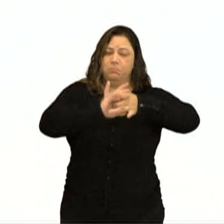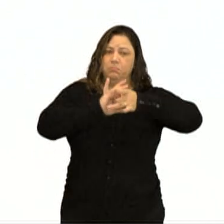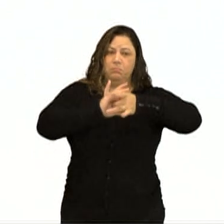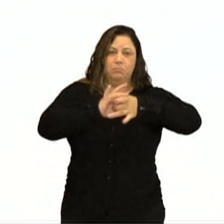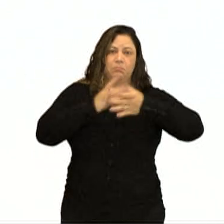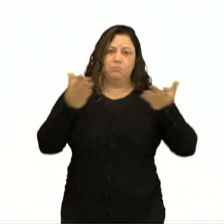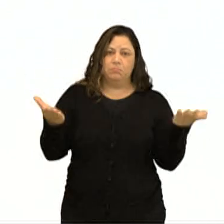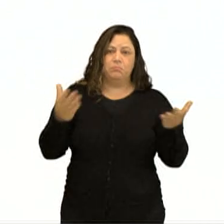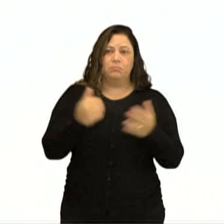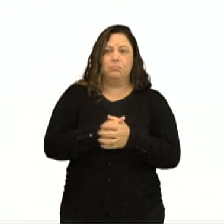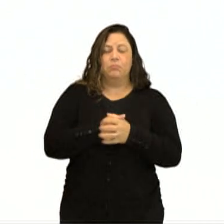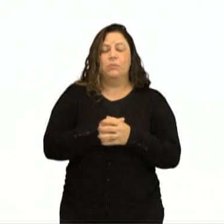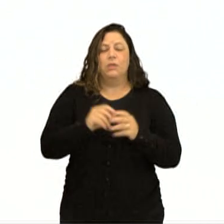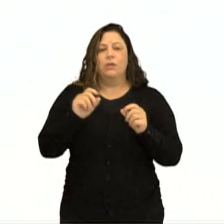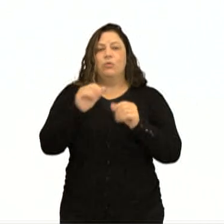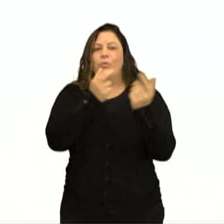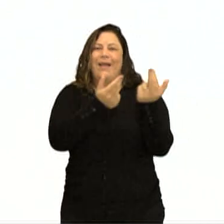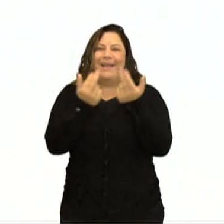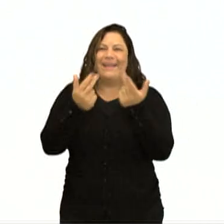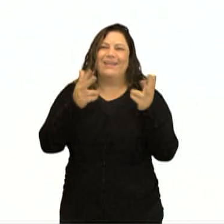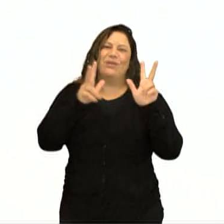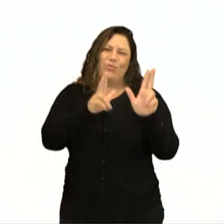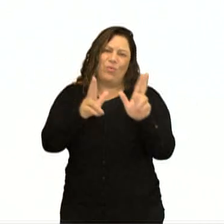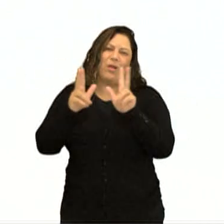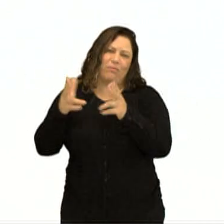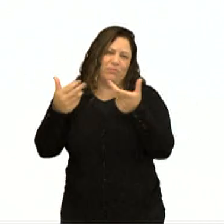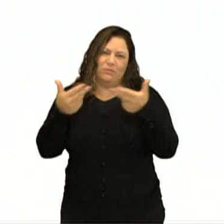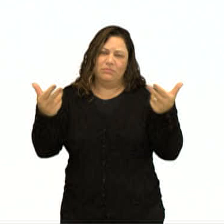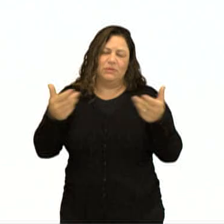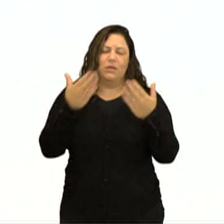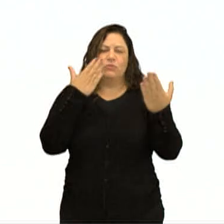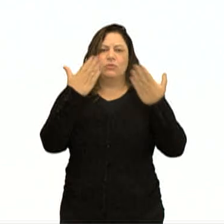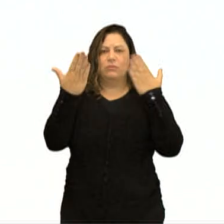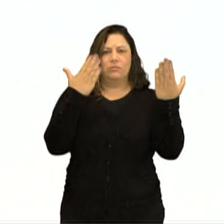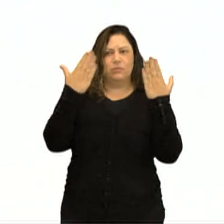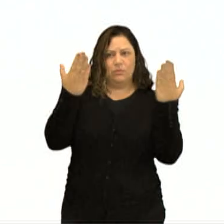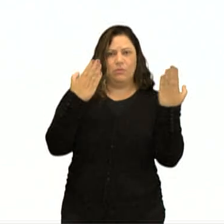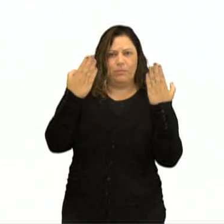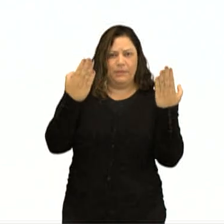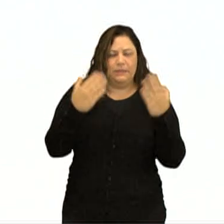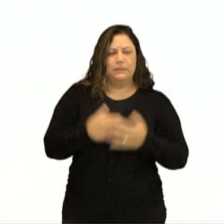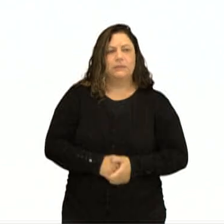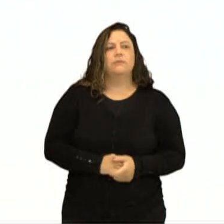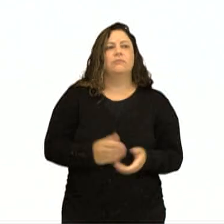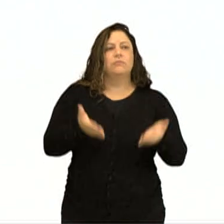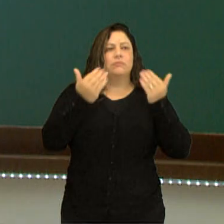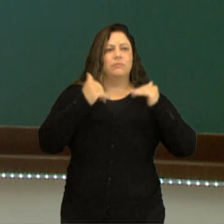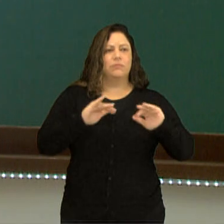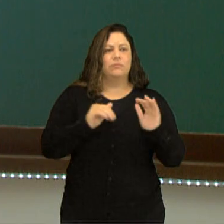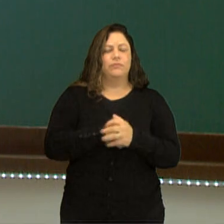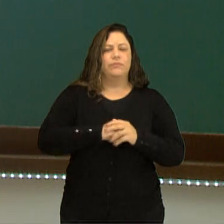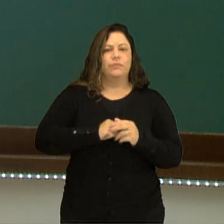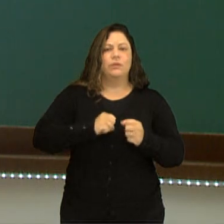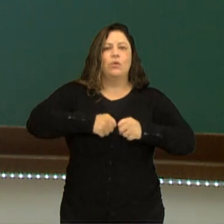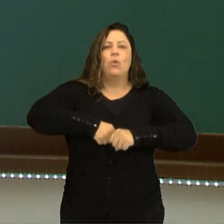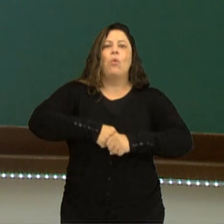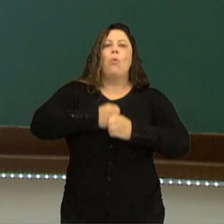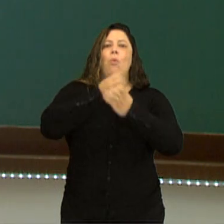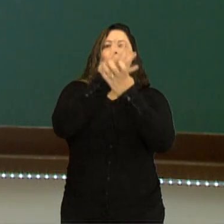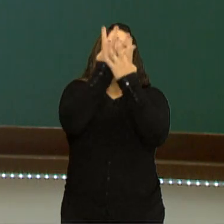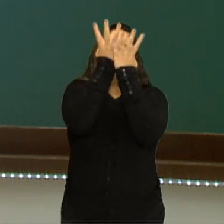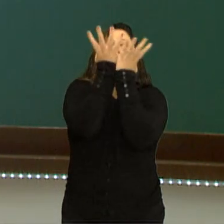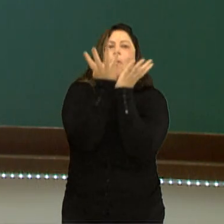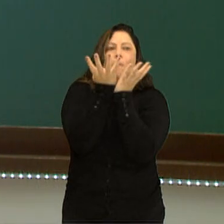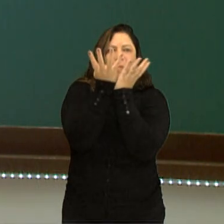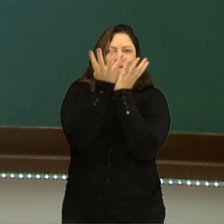não há o tão qual, o igual. É uma comparação sem conectivo. Da mesma forma, o pavão é um arco-íris